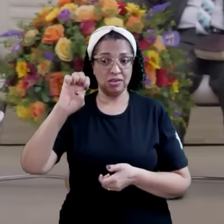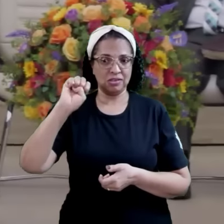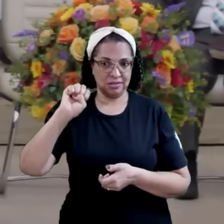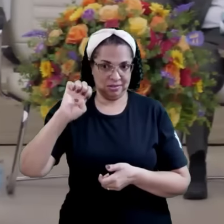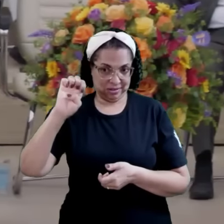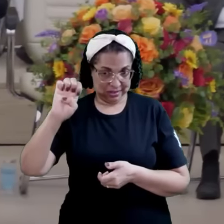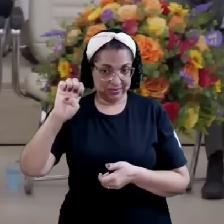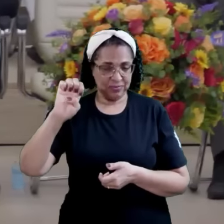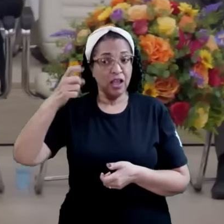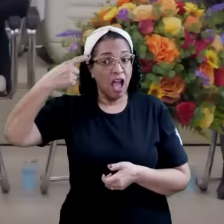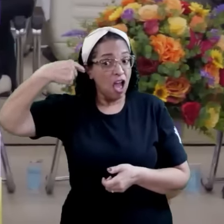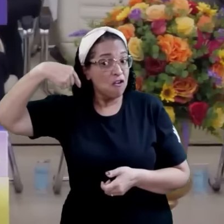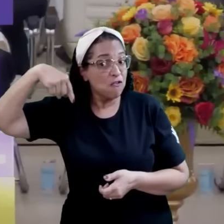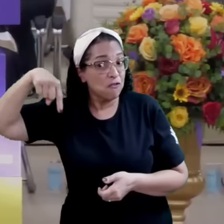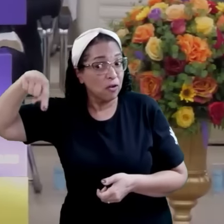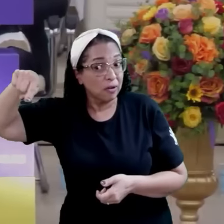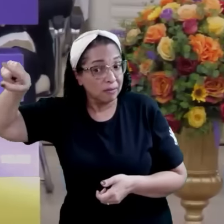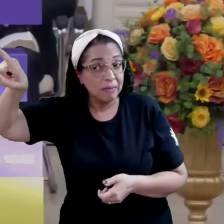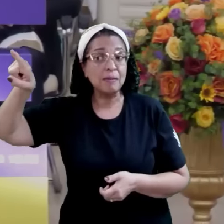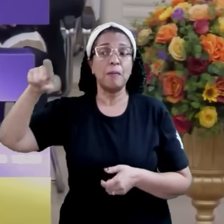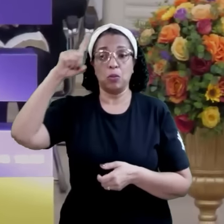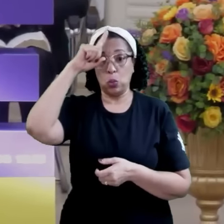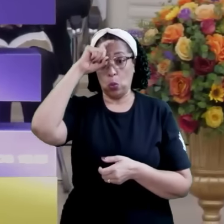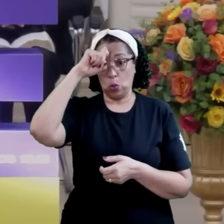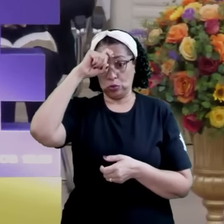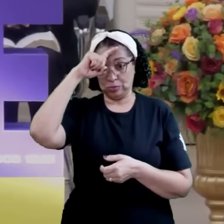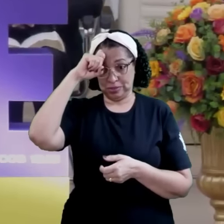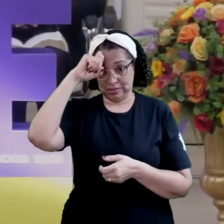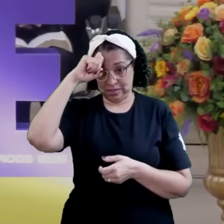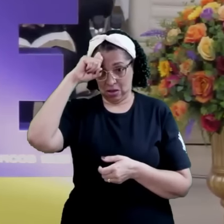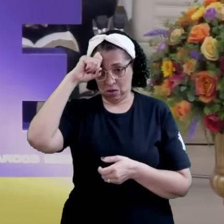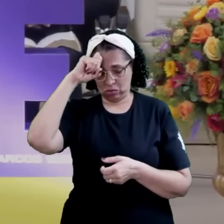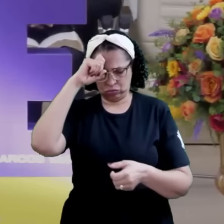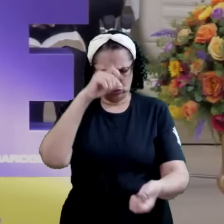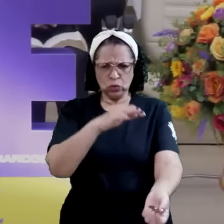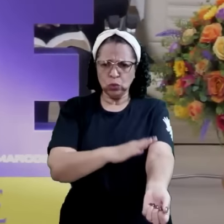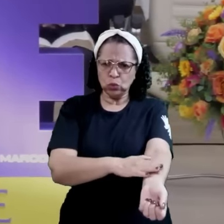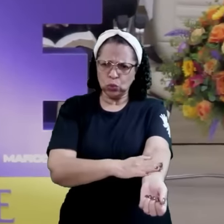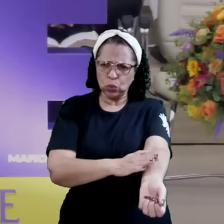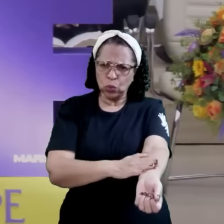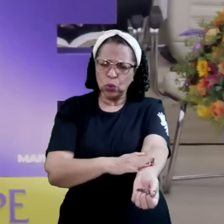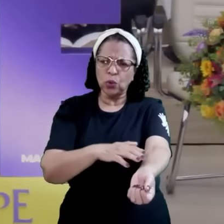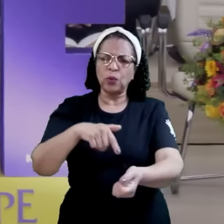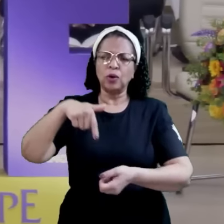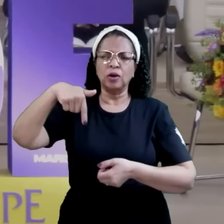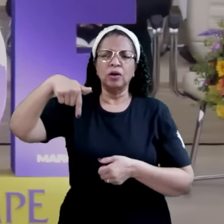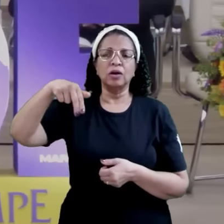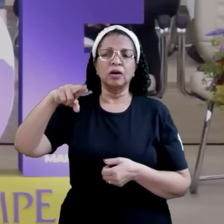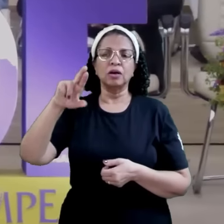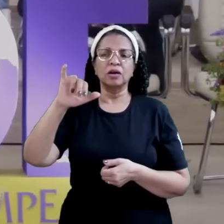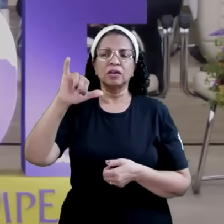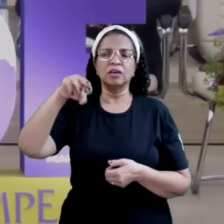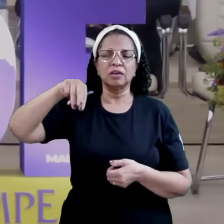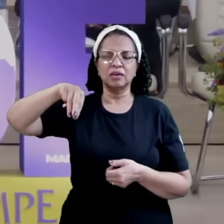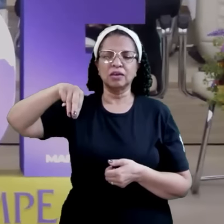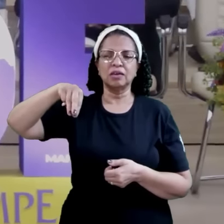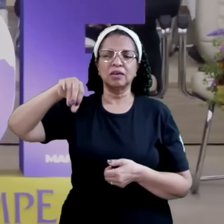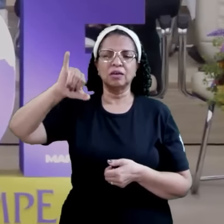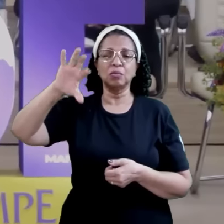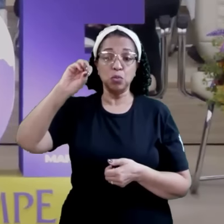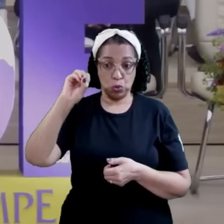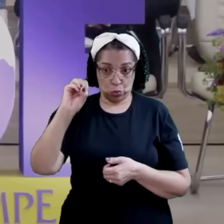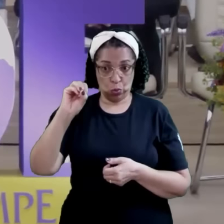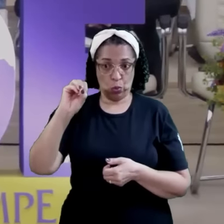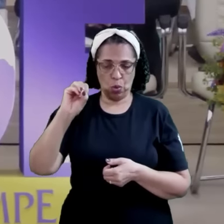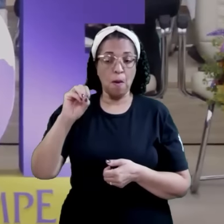segunda sessão de quimioterapia ela já tinha feito uma aplicação quando chegou no hospital o pai chamou o médico e falou assim Doutor eu sei que o senhor é o médico o